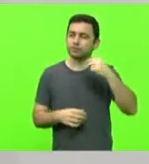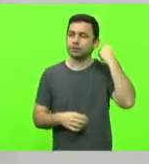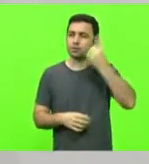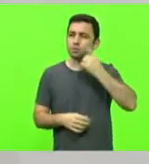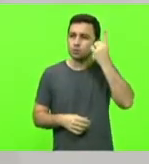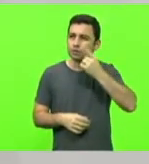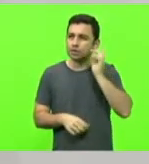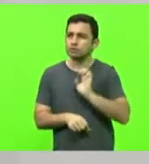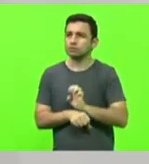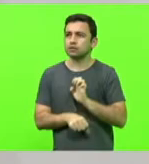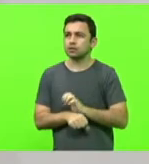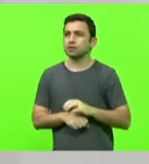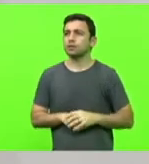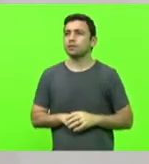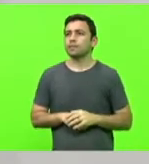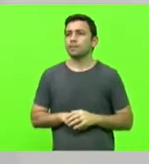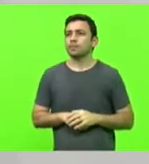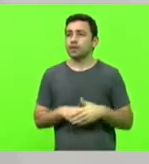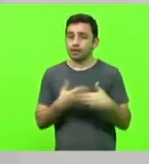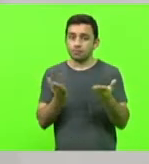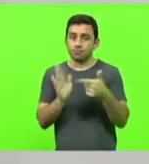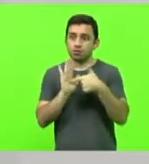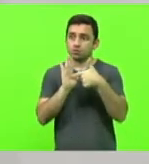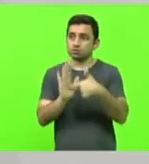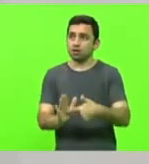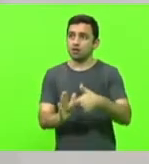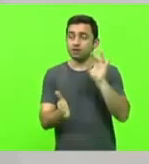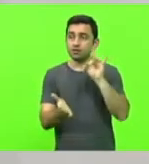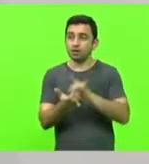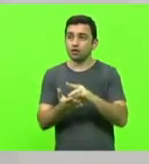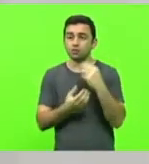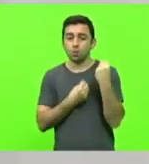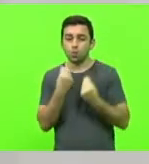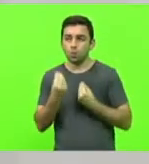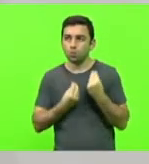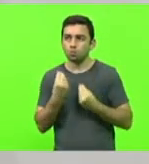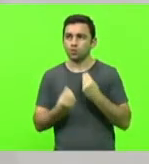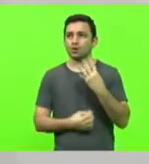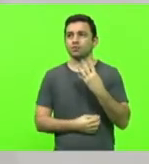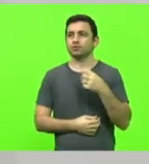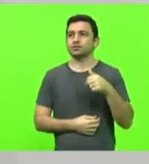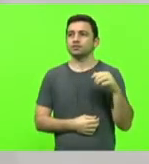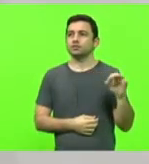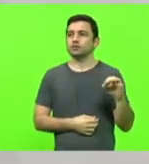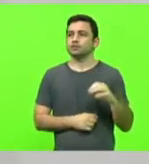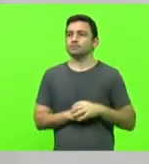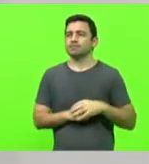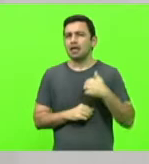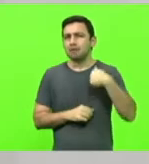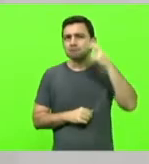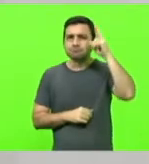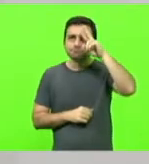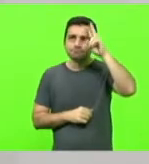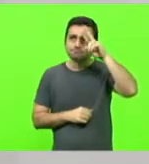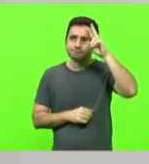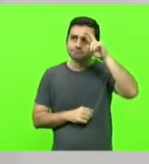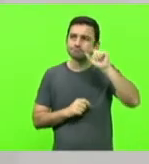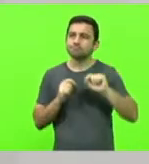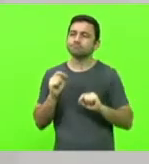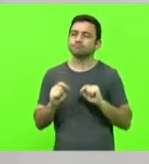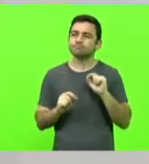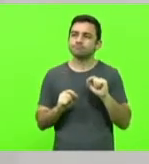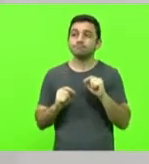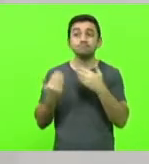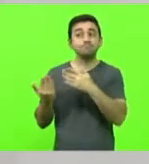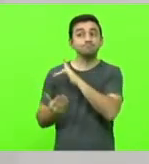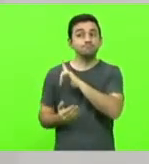estaduais, para mostrar de perto a situação da 470. E me vem à mente, já que o